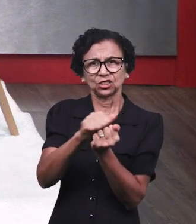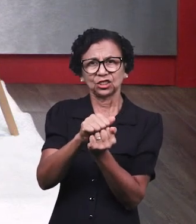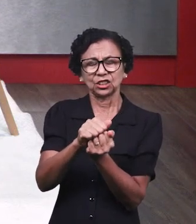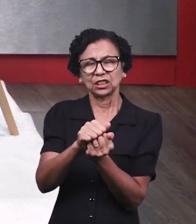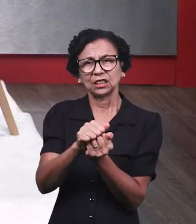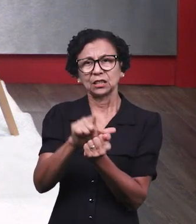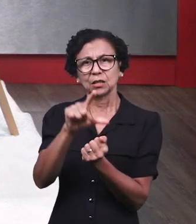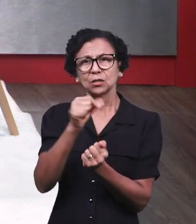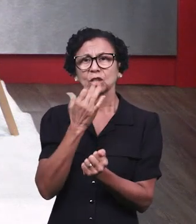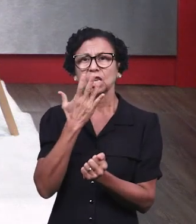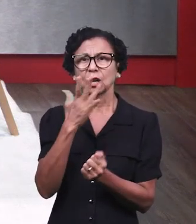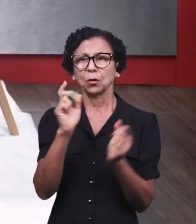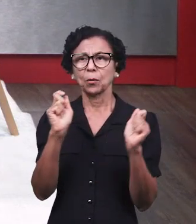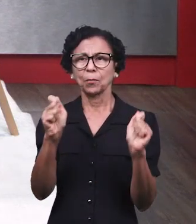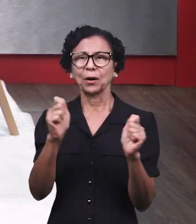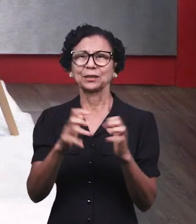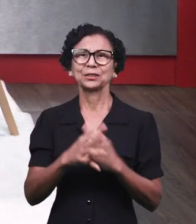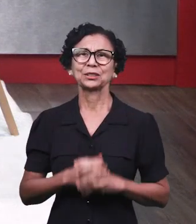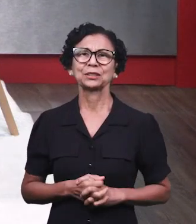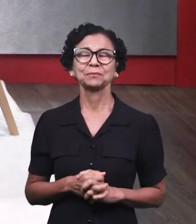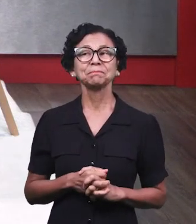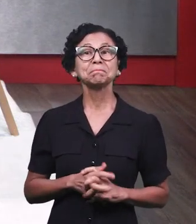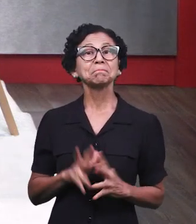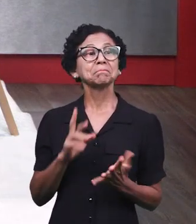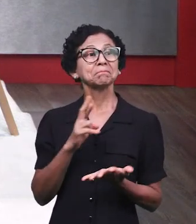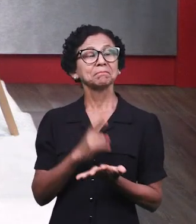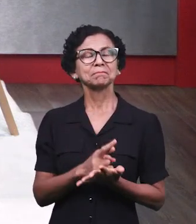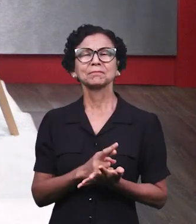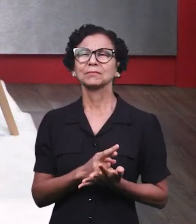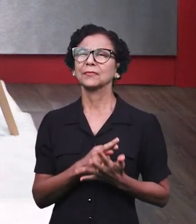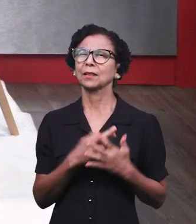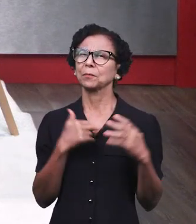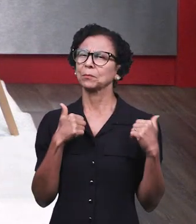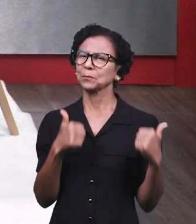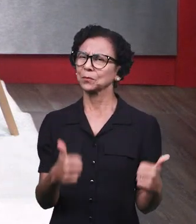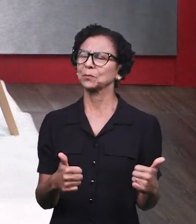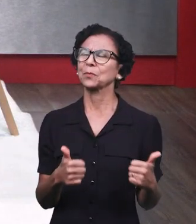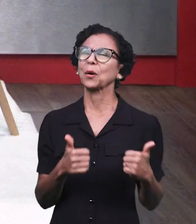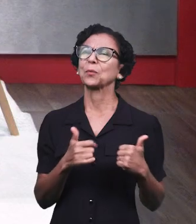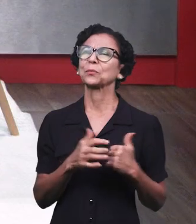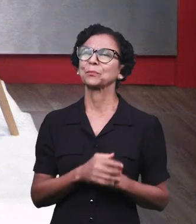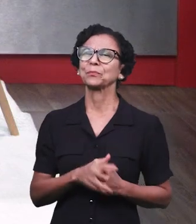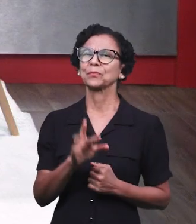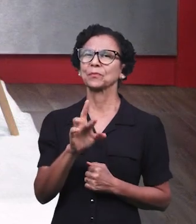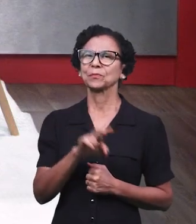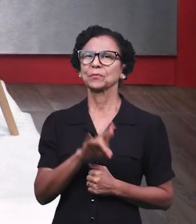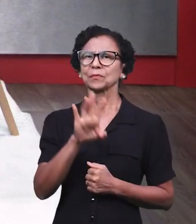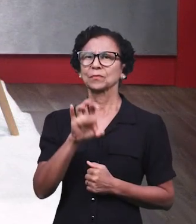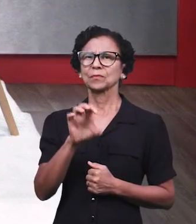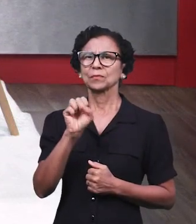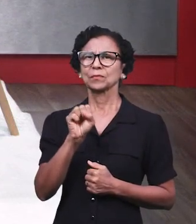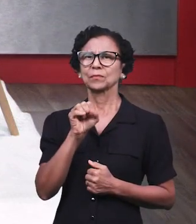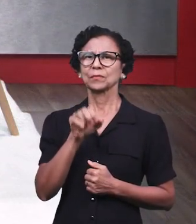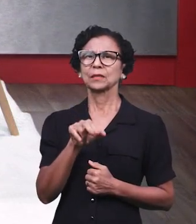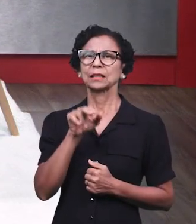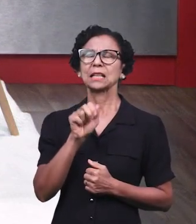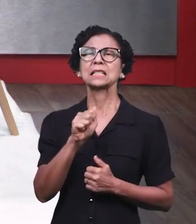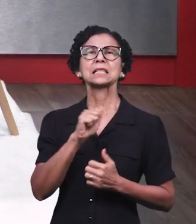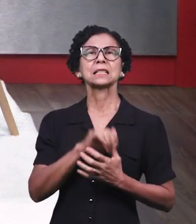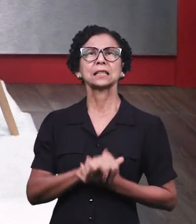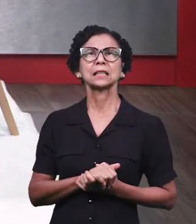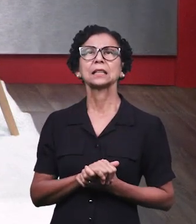a cor, né? E eu tenho visto que os resultados com a resina são bastante benéficos para o paciente que